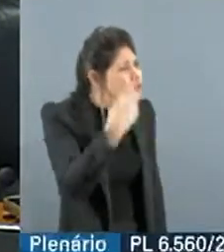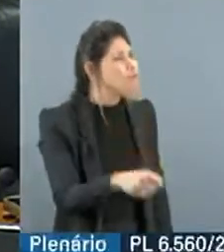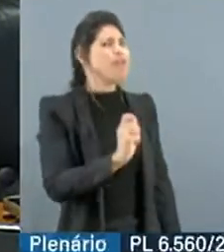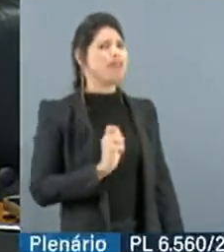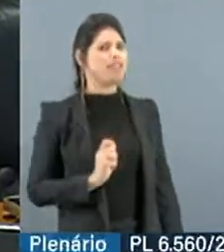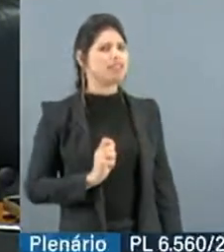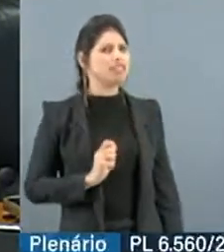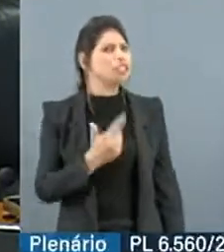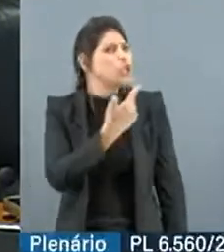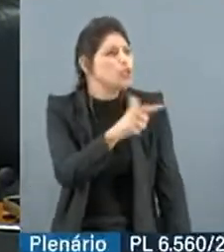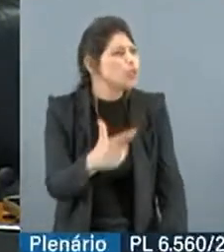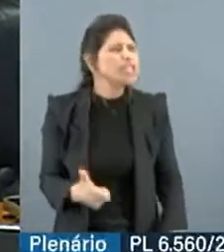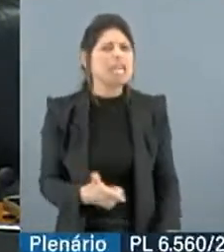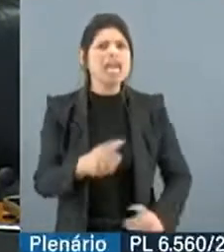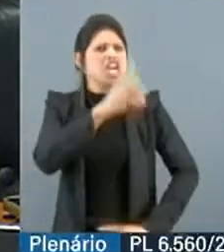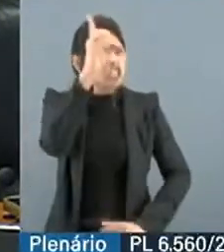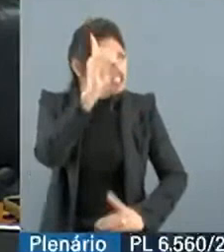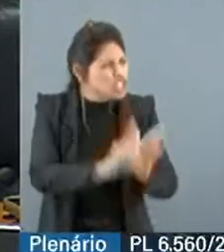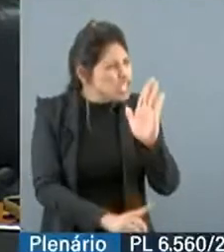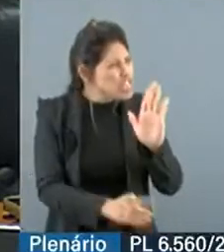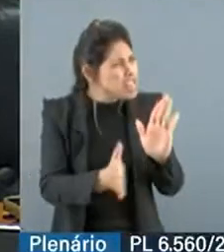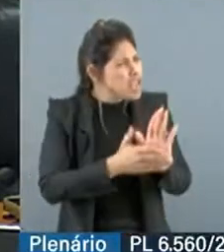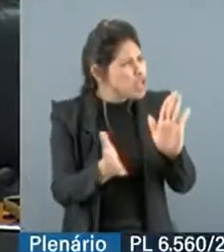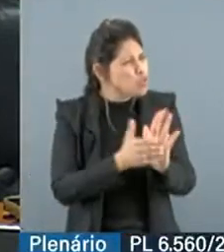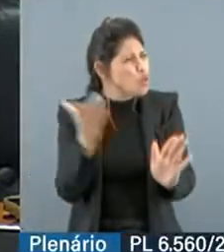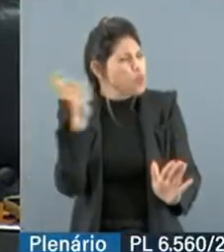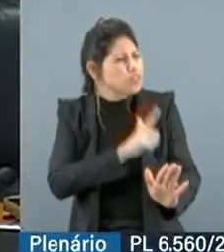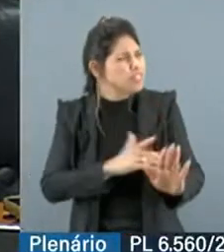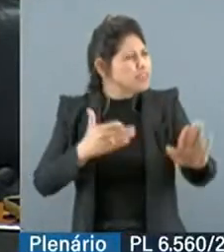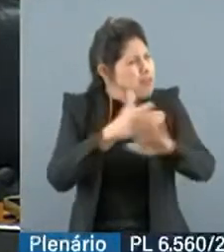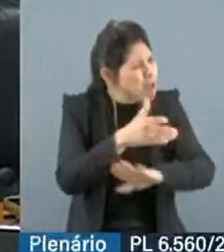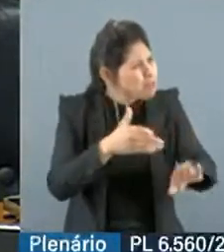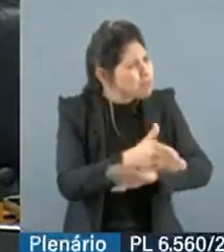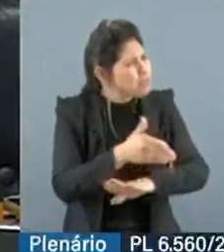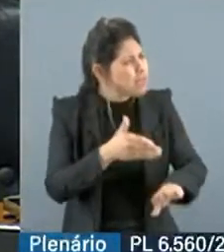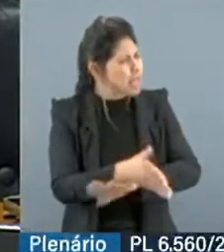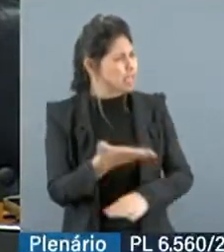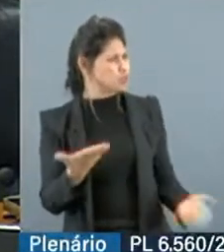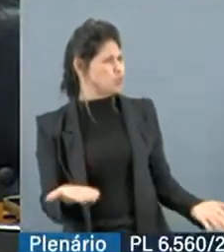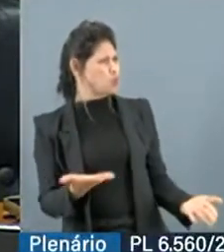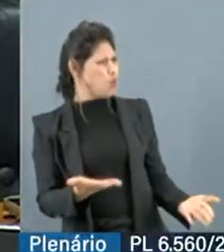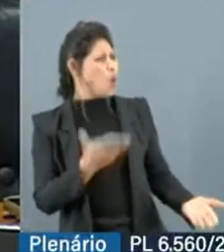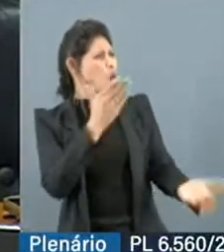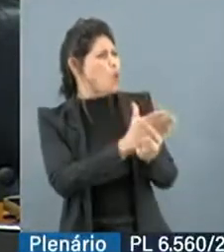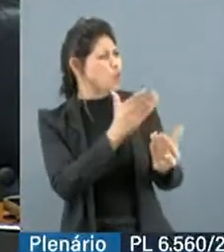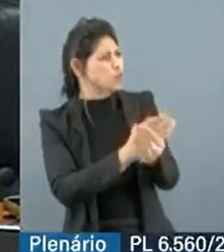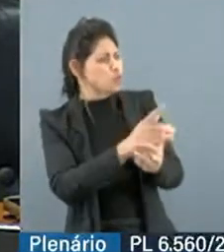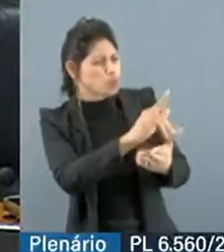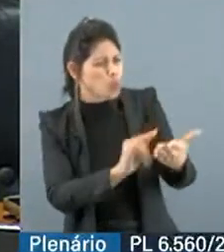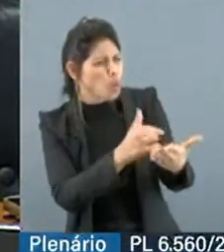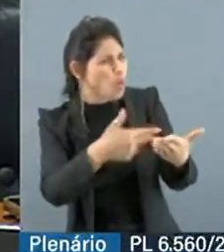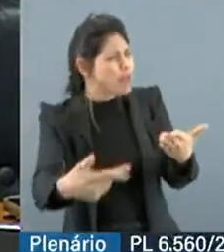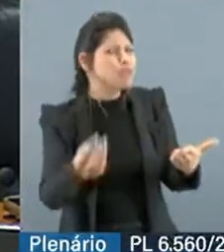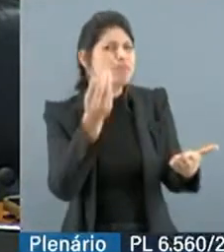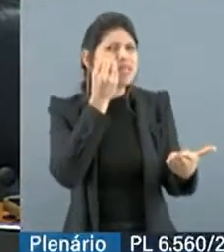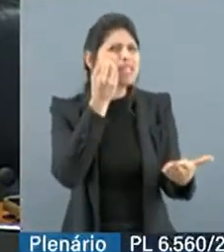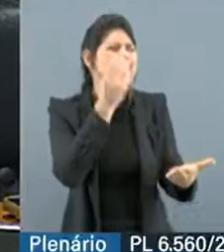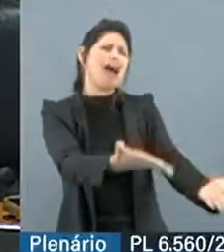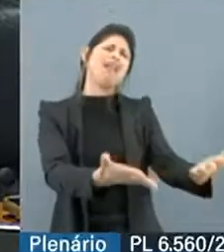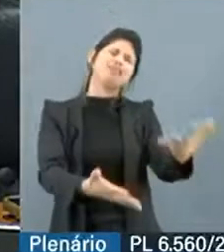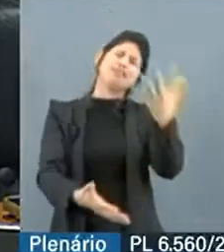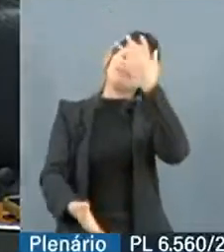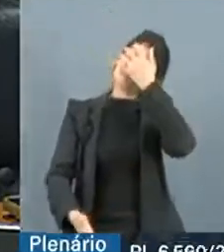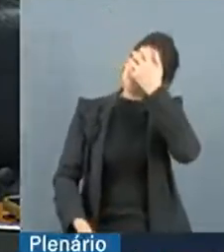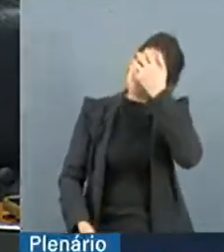sem ter direito a acesso aos autos? Isso é uma